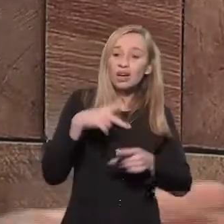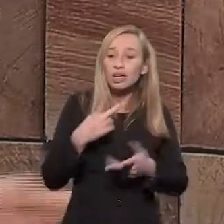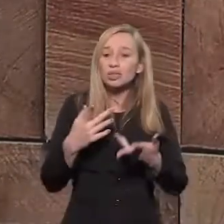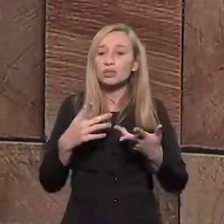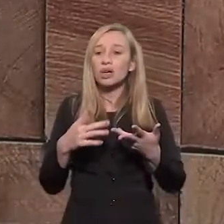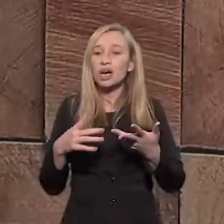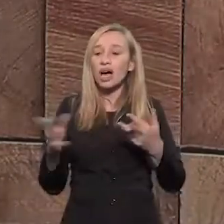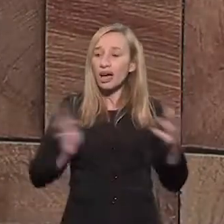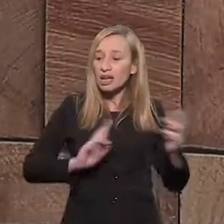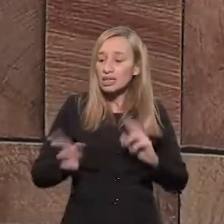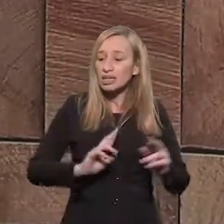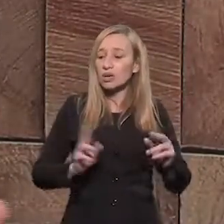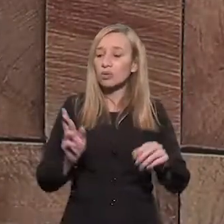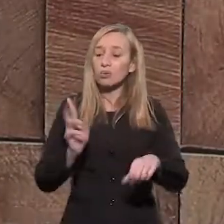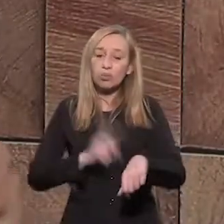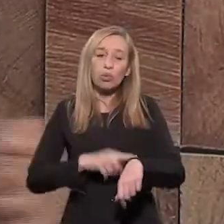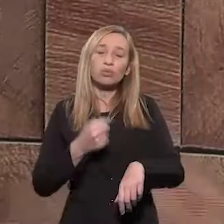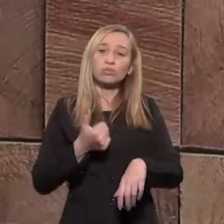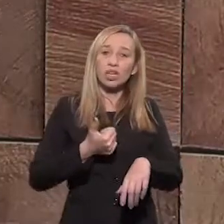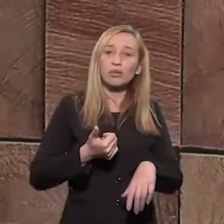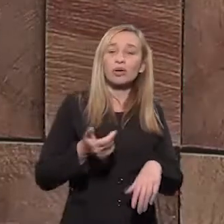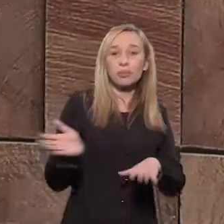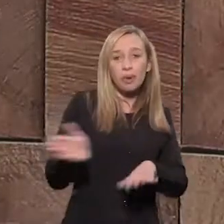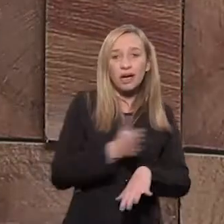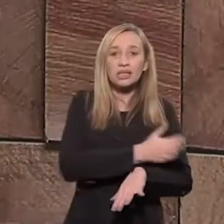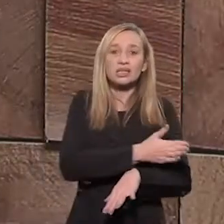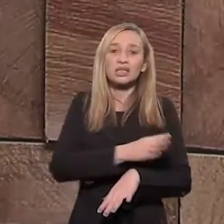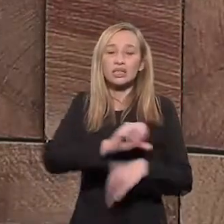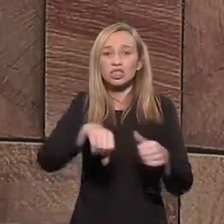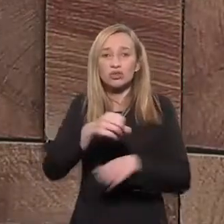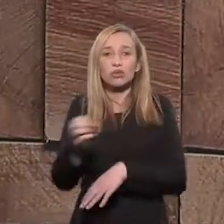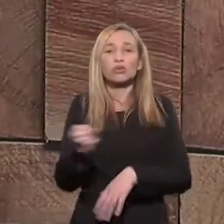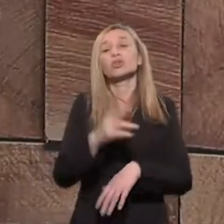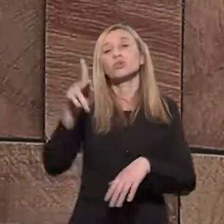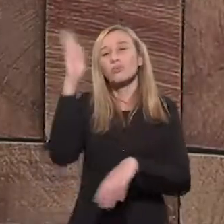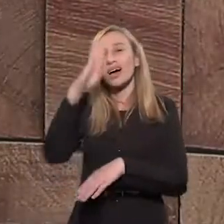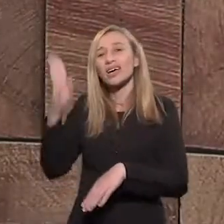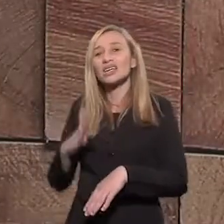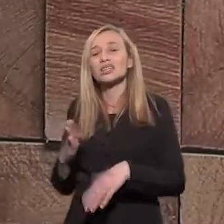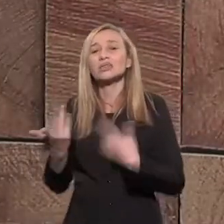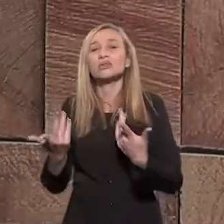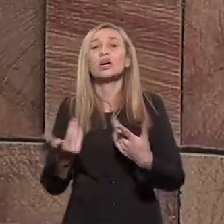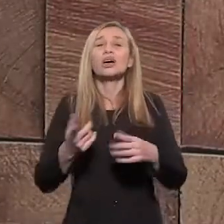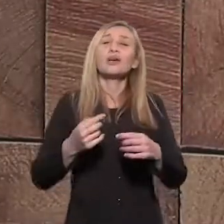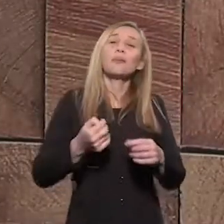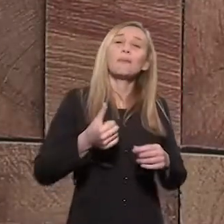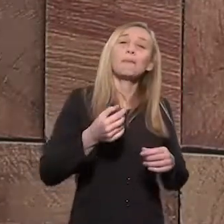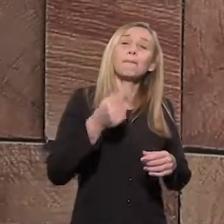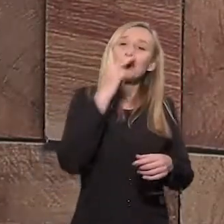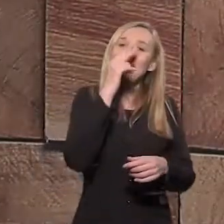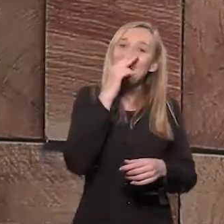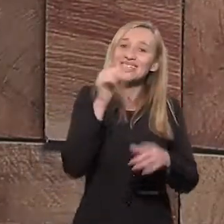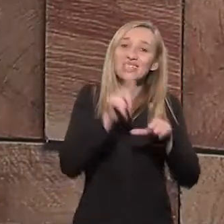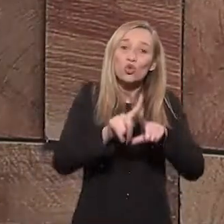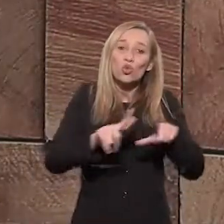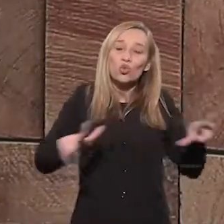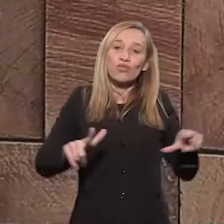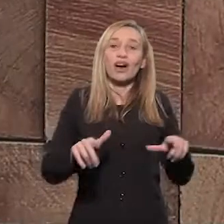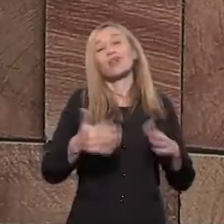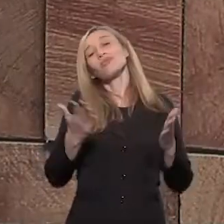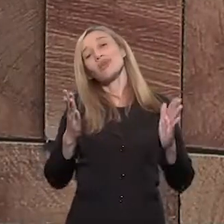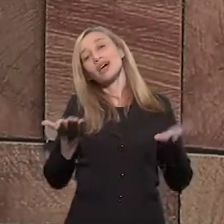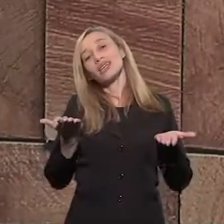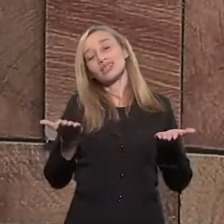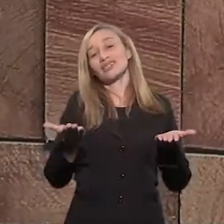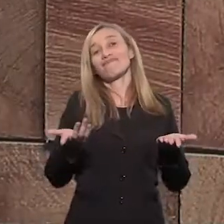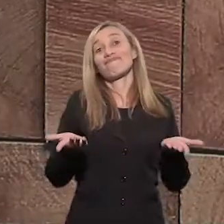dizer, a relação com o tempo que passa e vai se transformando em outra coisa, o país. É isso, parece até um pouco vago, mas eu me lembro que na época foi muito preciso,